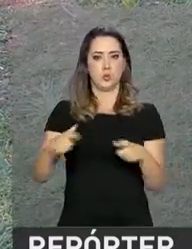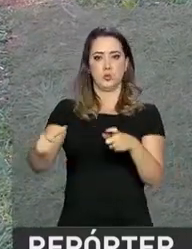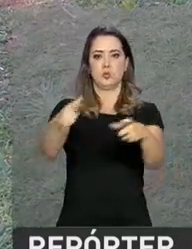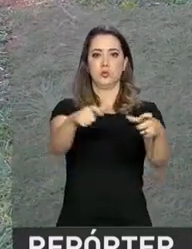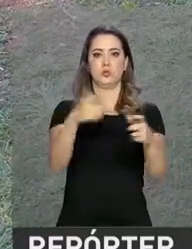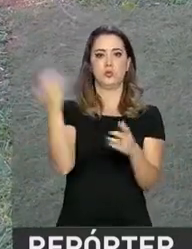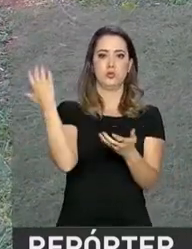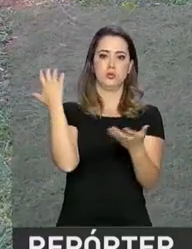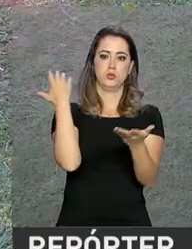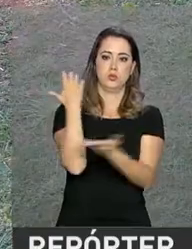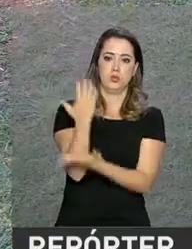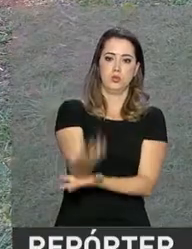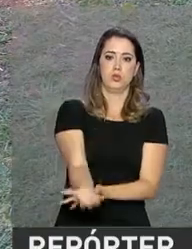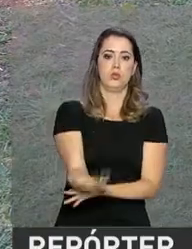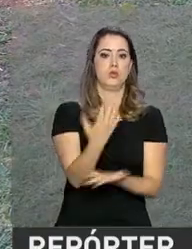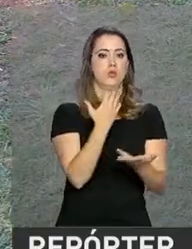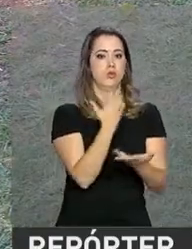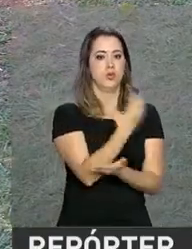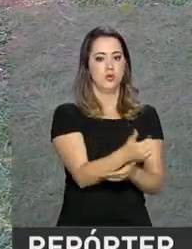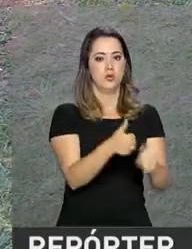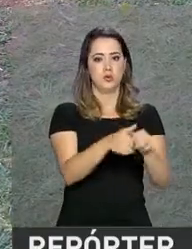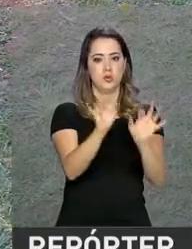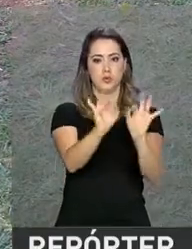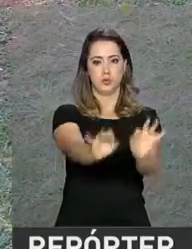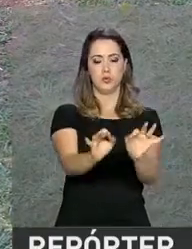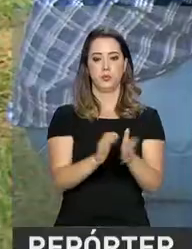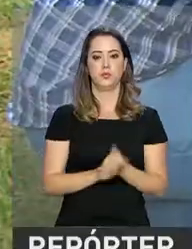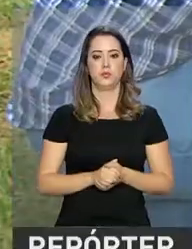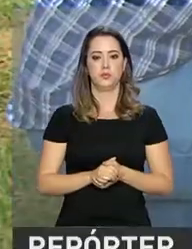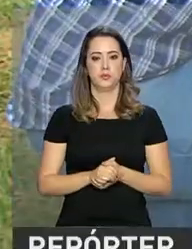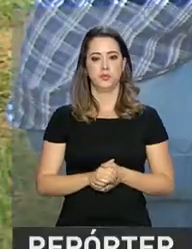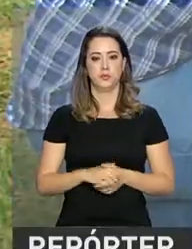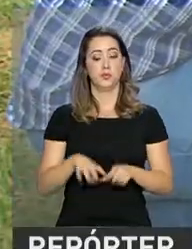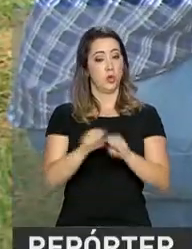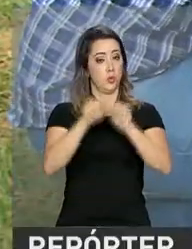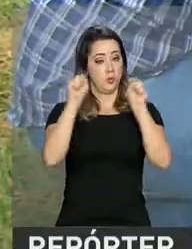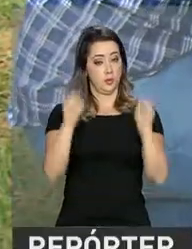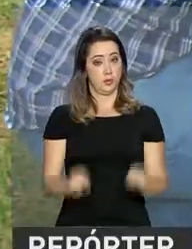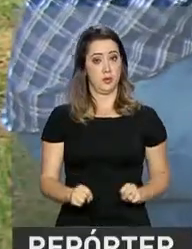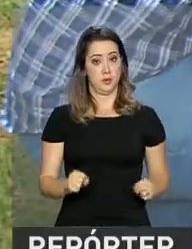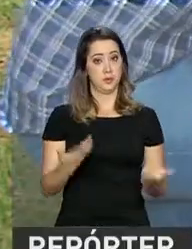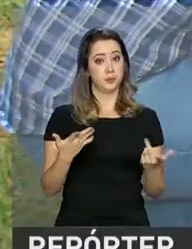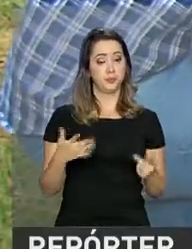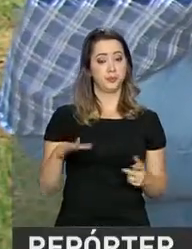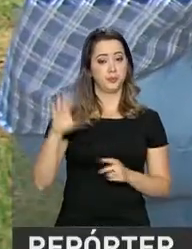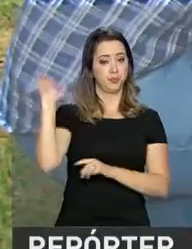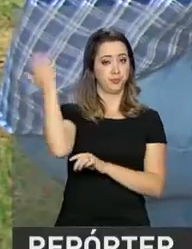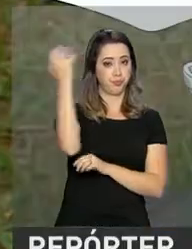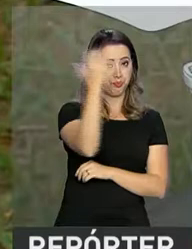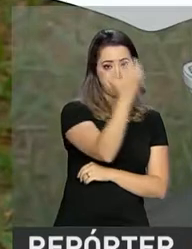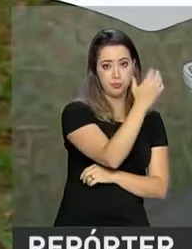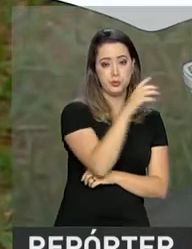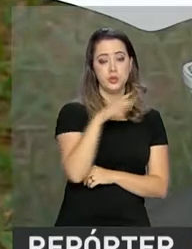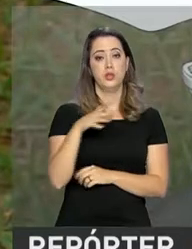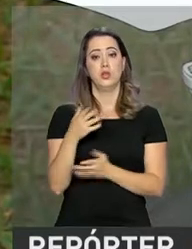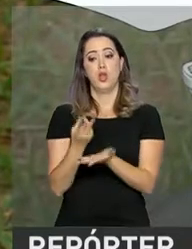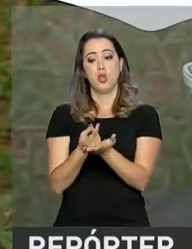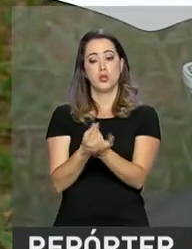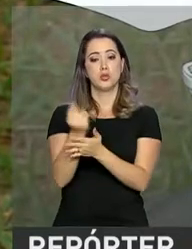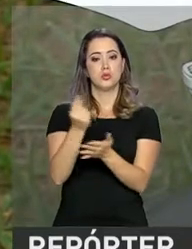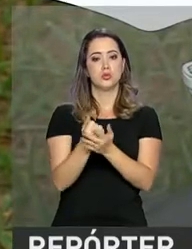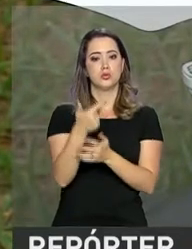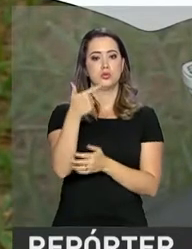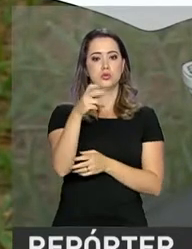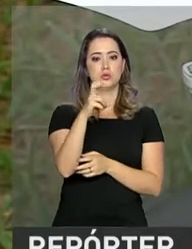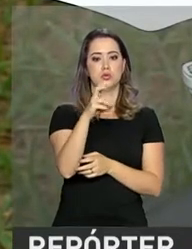as árvores foram retiradas estão se recuperando bem o sistema florestal brasileiro investiu cerca de 250 mil reais